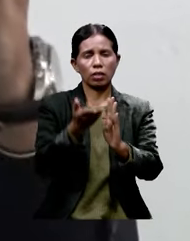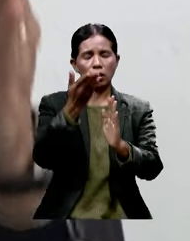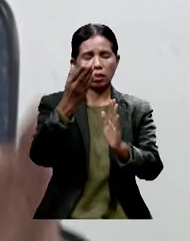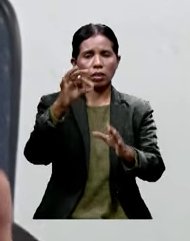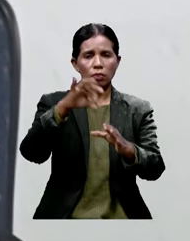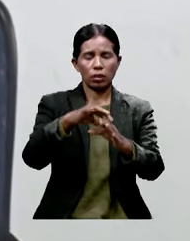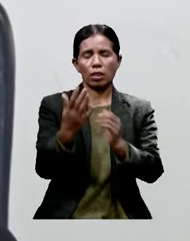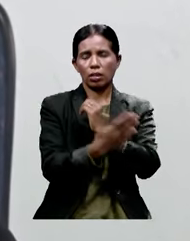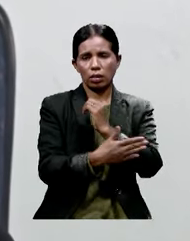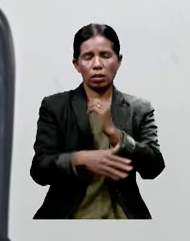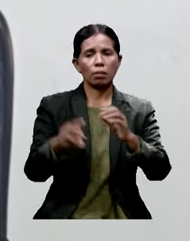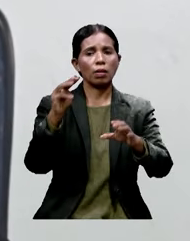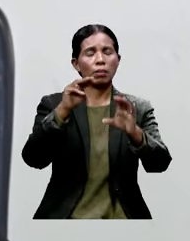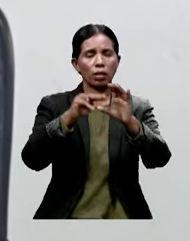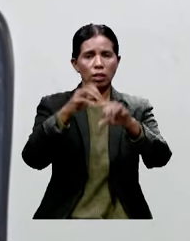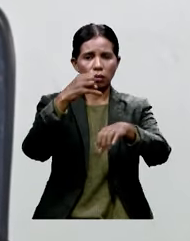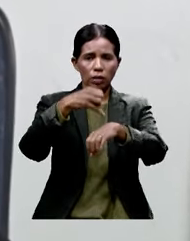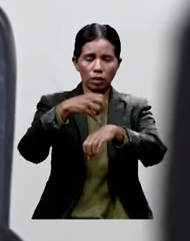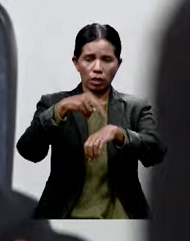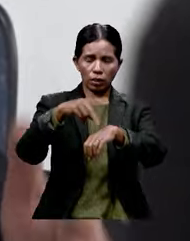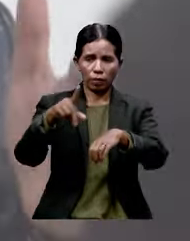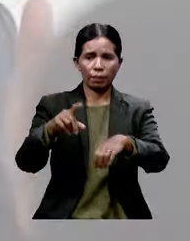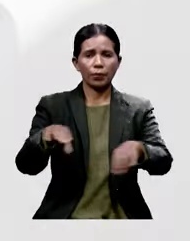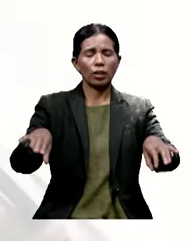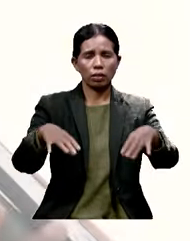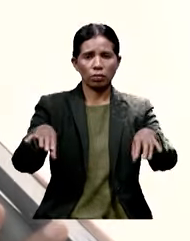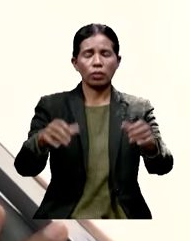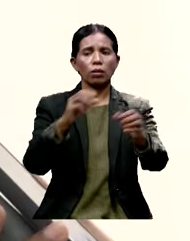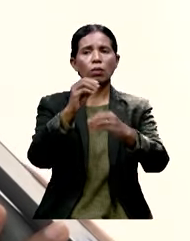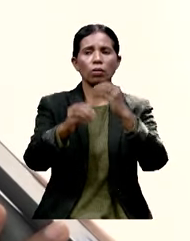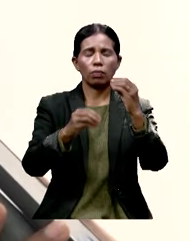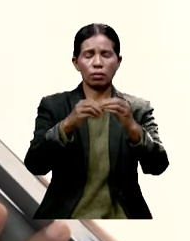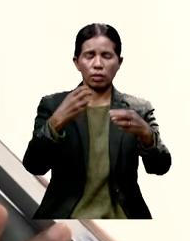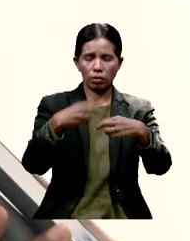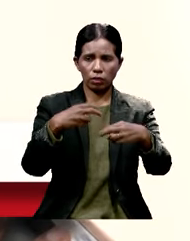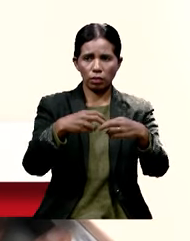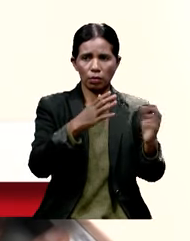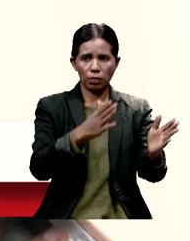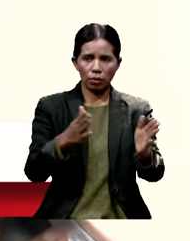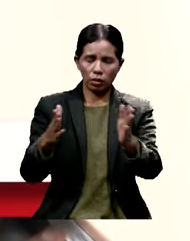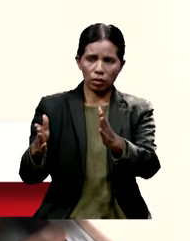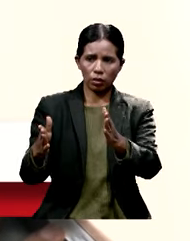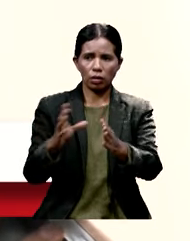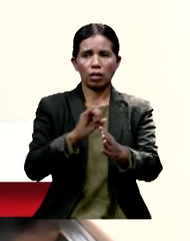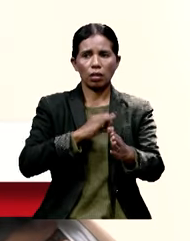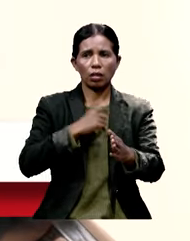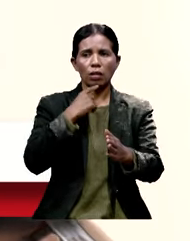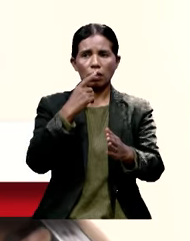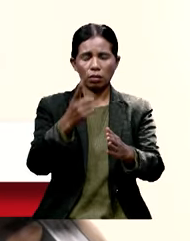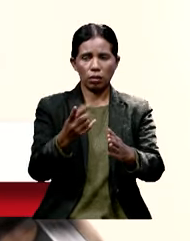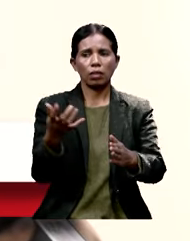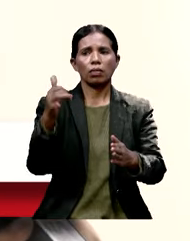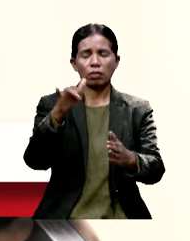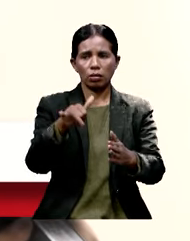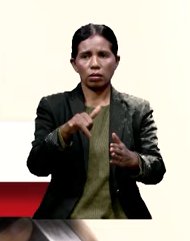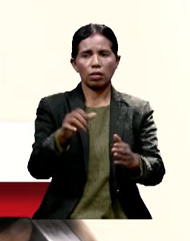railaran ba mercado internacional. O privado, o serviço com a desafio preparação do setor privado nacional é ao encher valor cira que